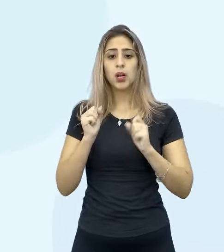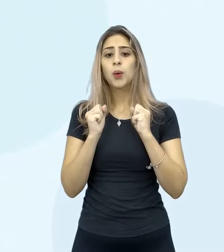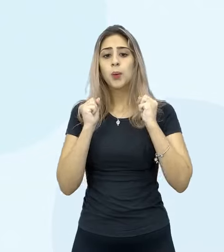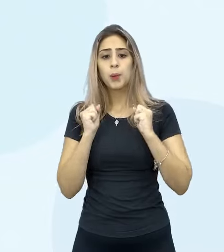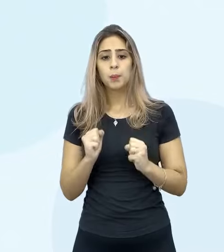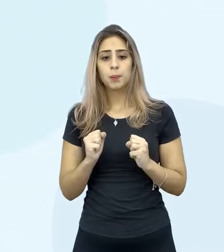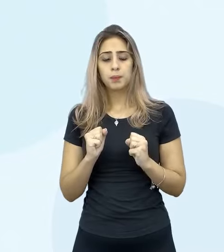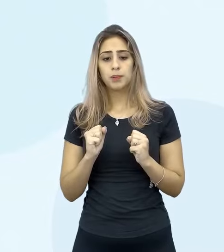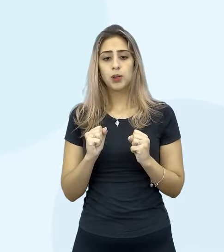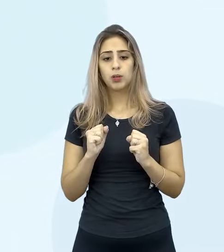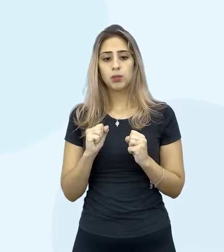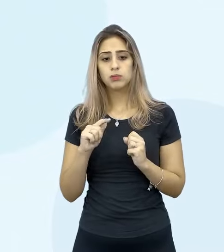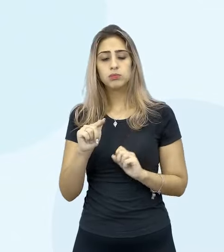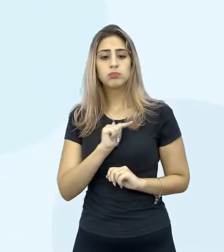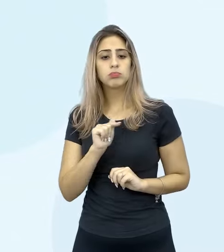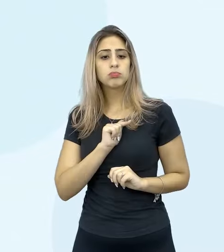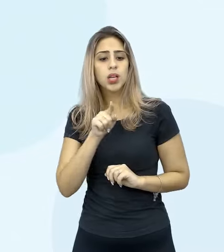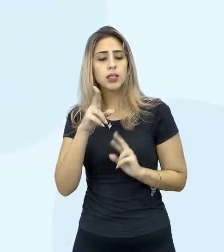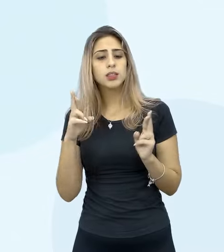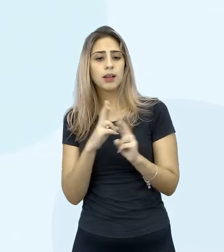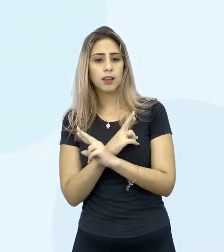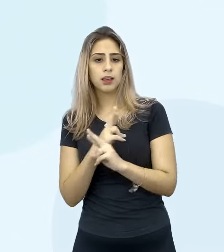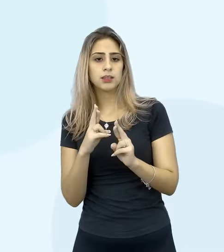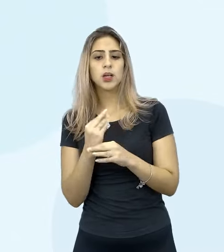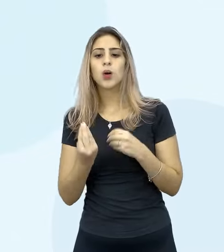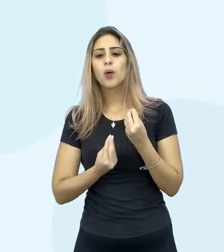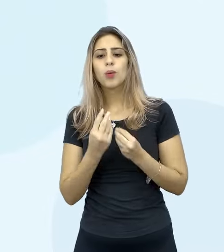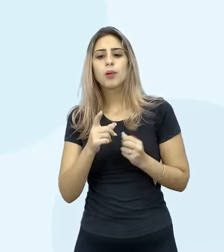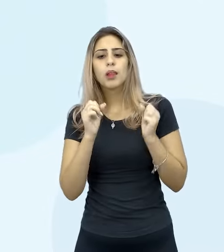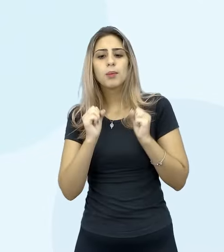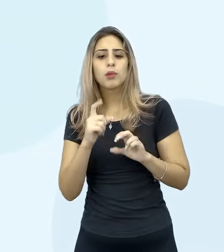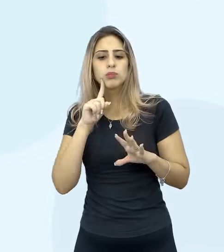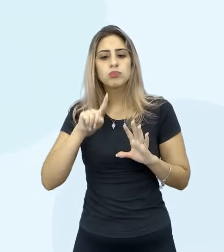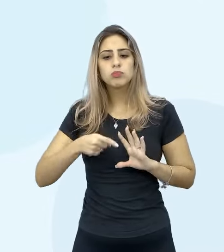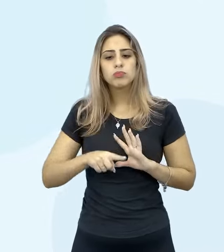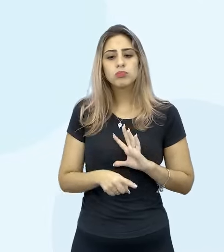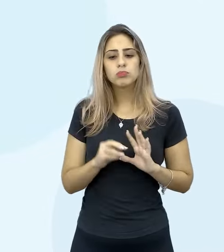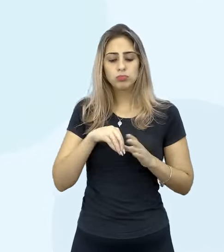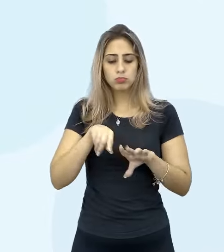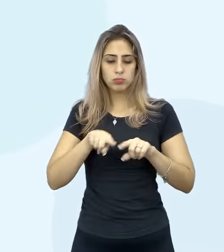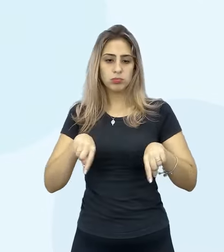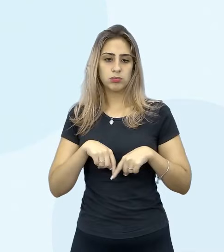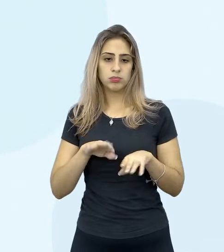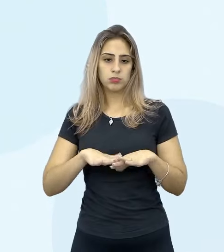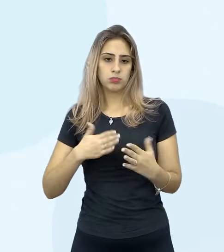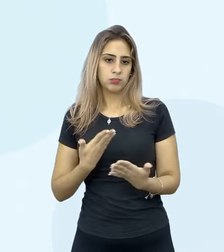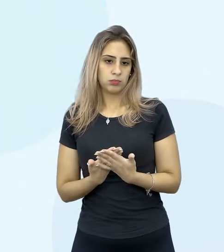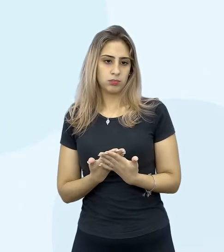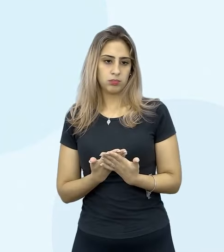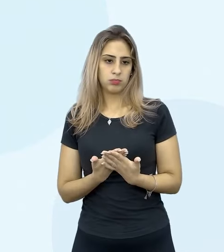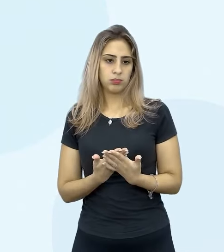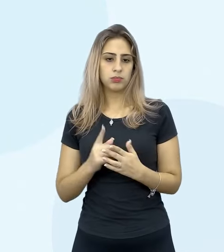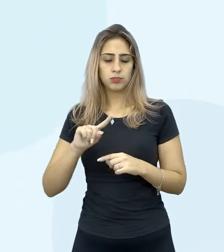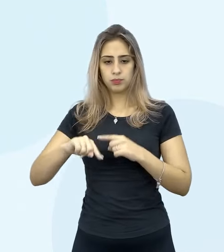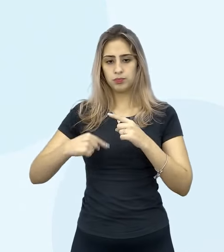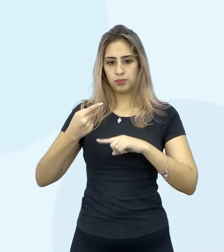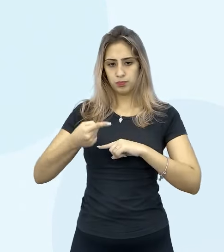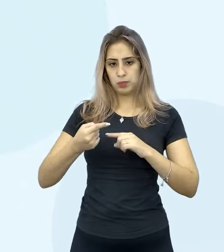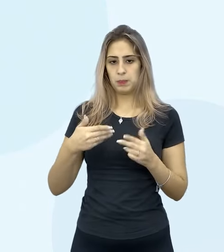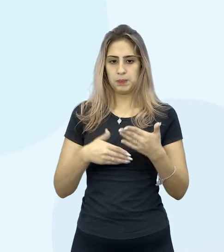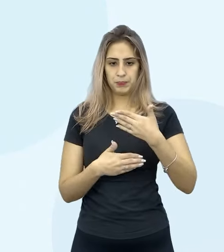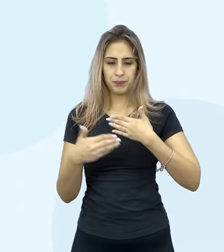podem ter essa relação, né, como que elas podem ser aprofundadas em sala de aula. No próximo